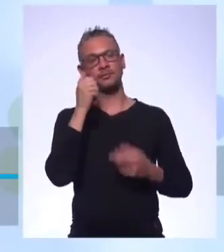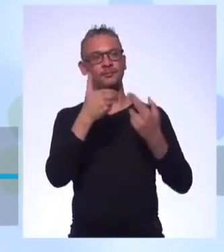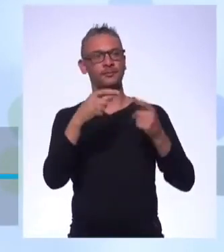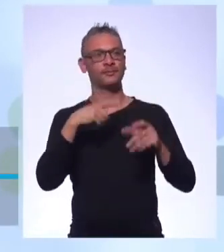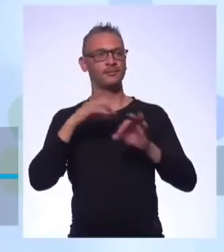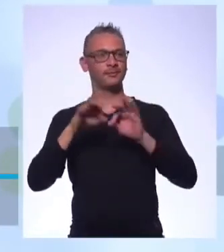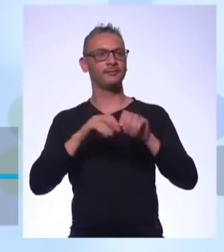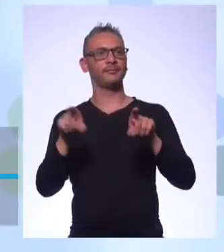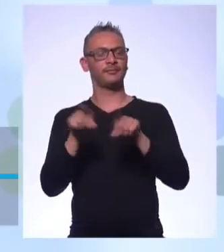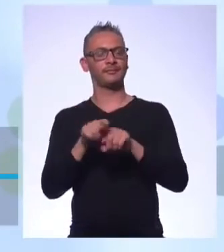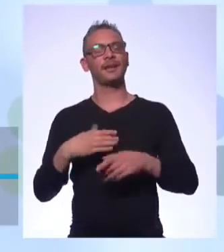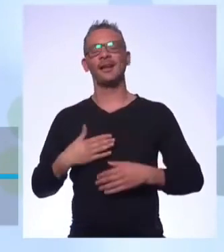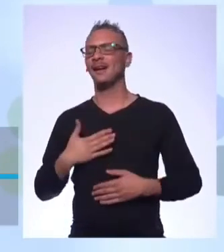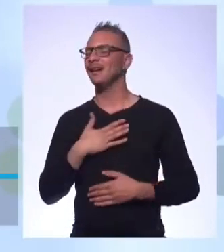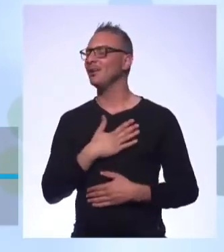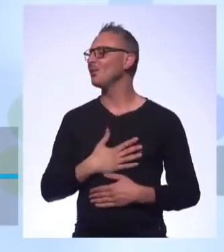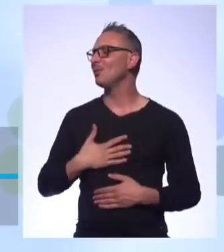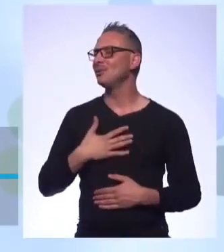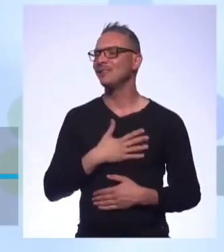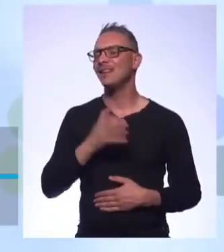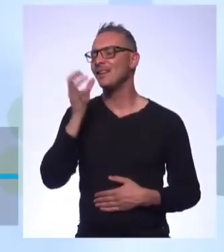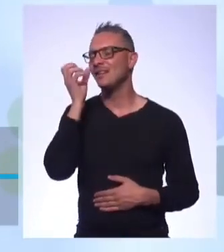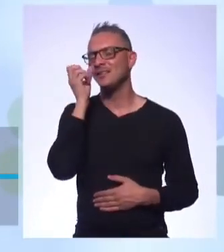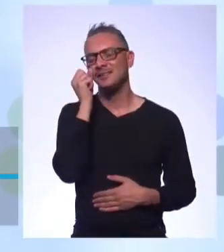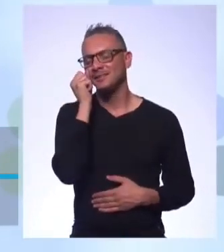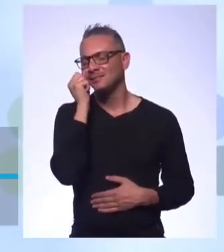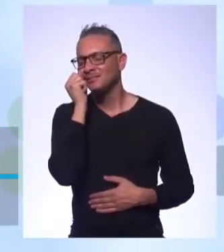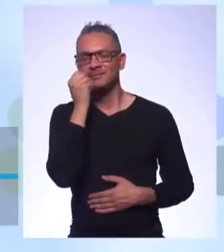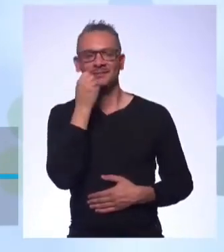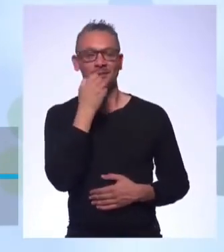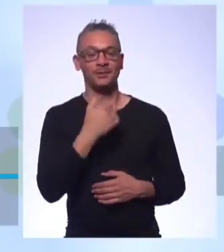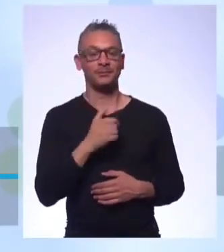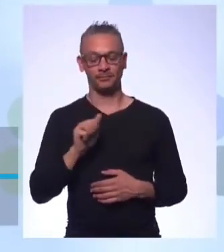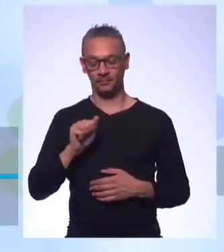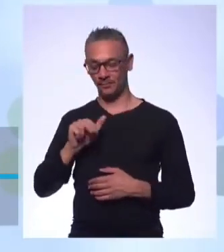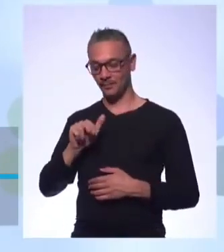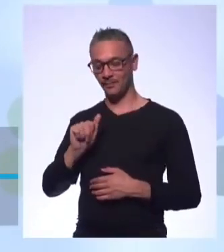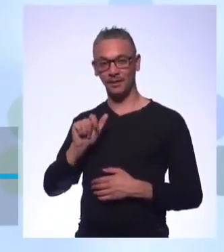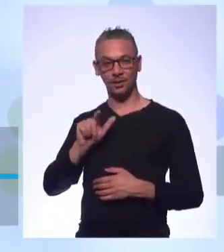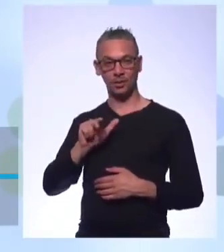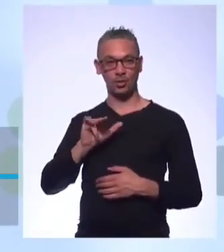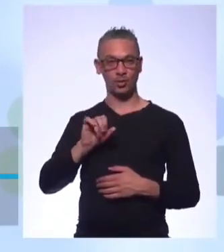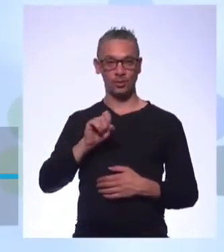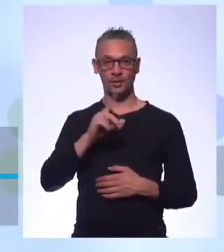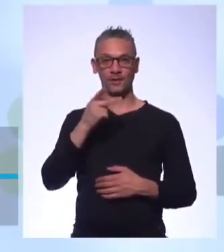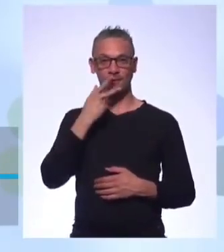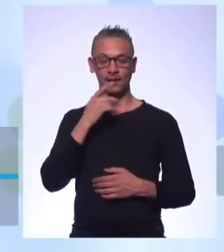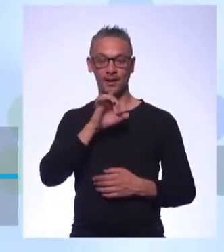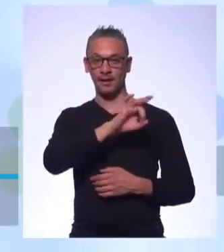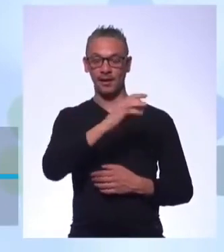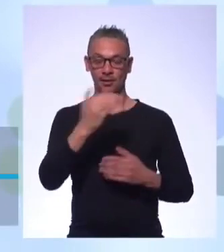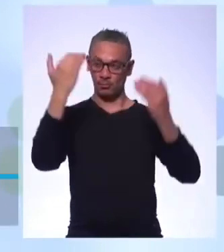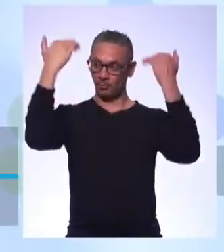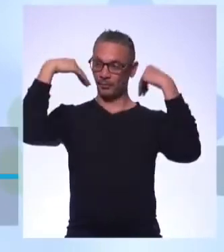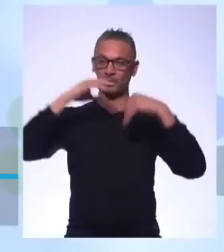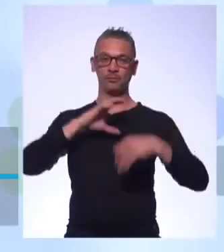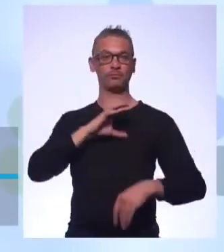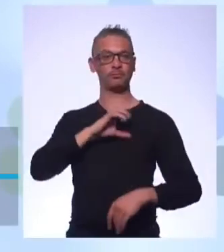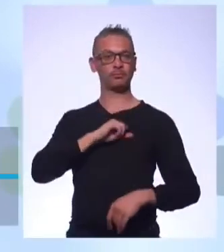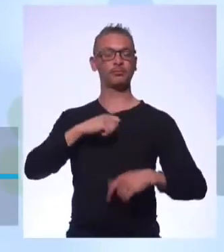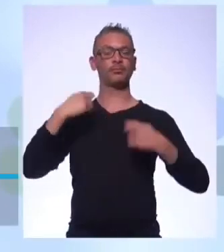Luísa, dormir bem, né? Não precisa dormir tanto. A Ana Luísa diz, se ame, né? Ou seja, se amar, né? O Renan diz, tenha